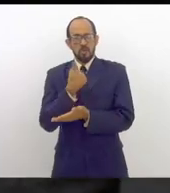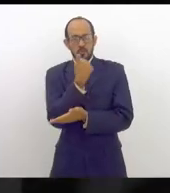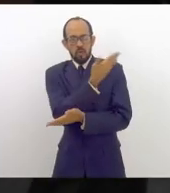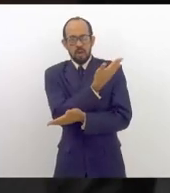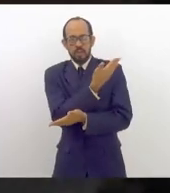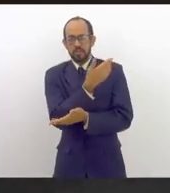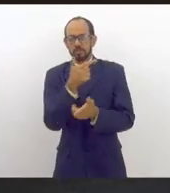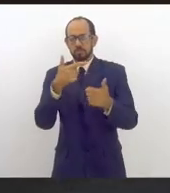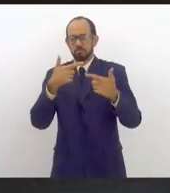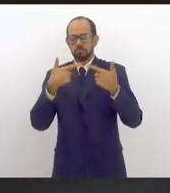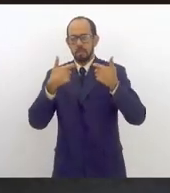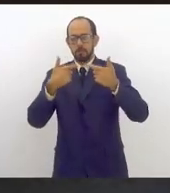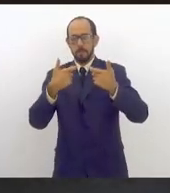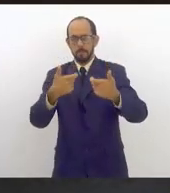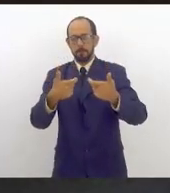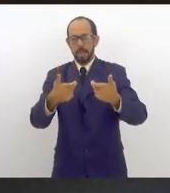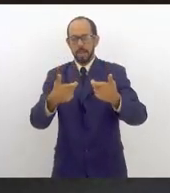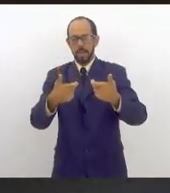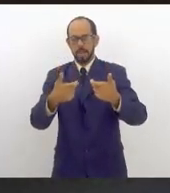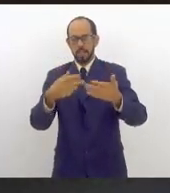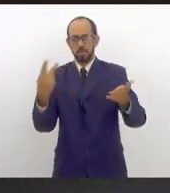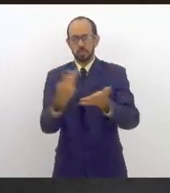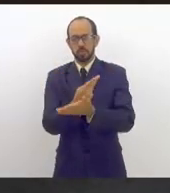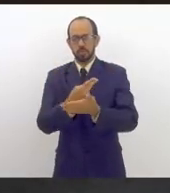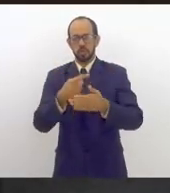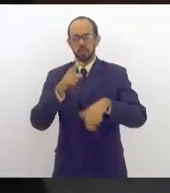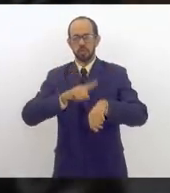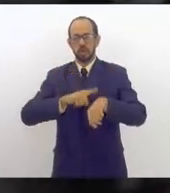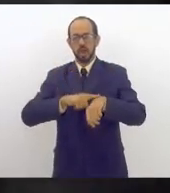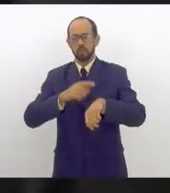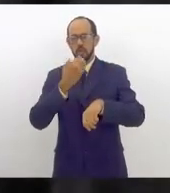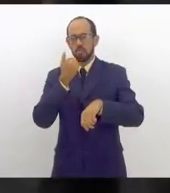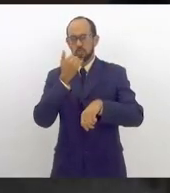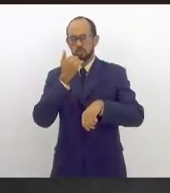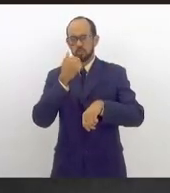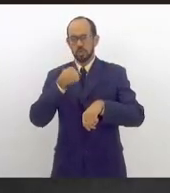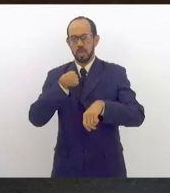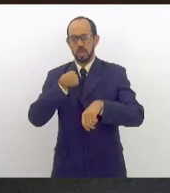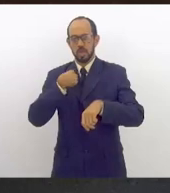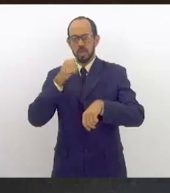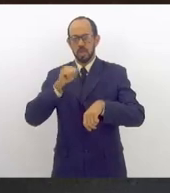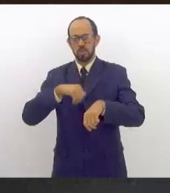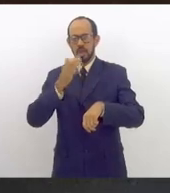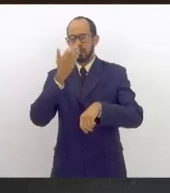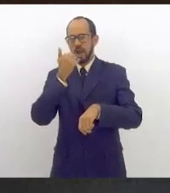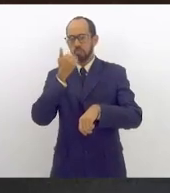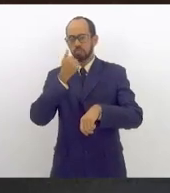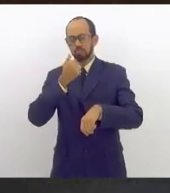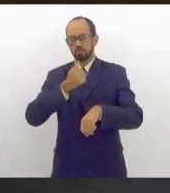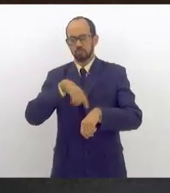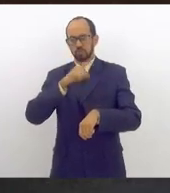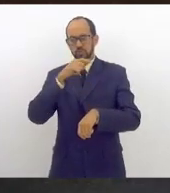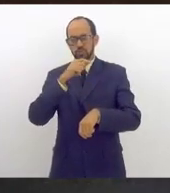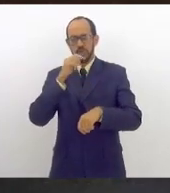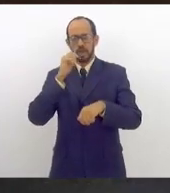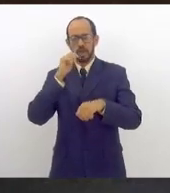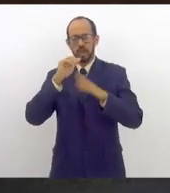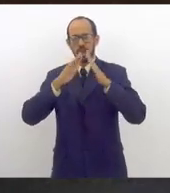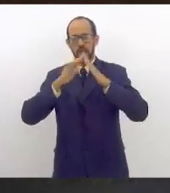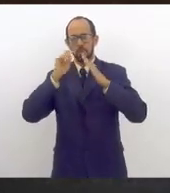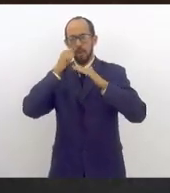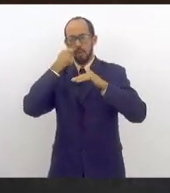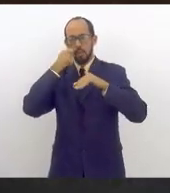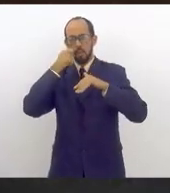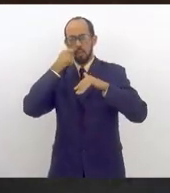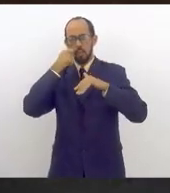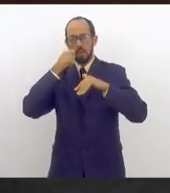esse tiroteio que houve ali agora na hora do almoço. Eu estava almoçando ali na padaria e